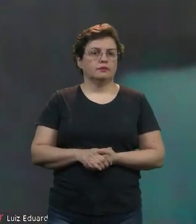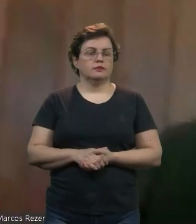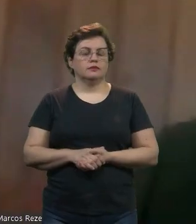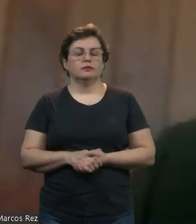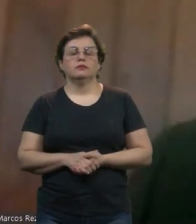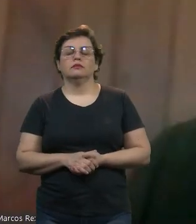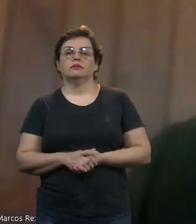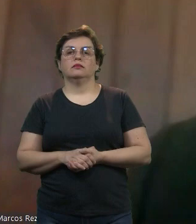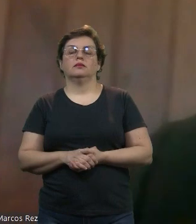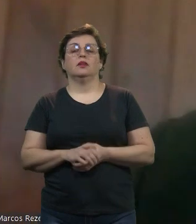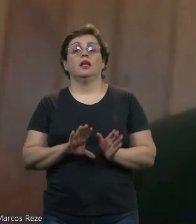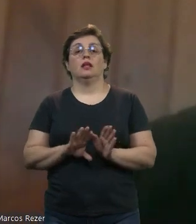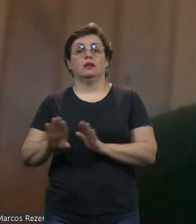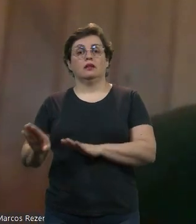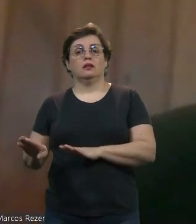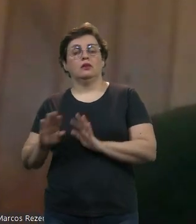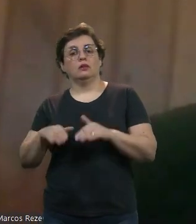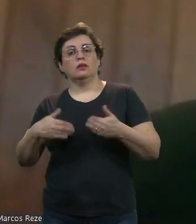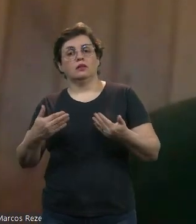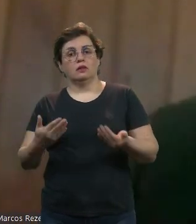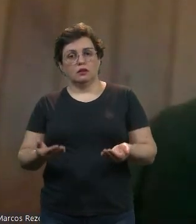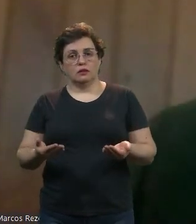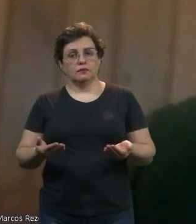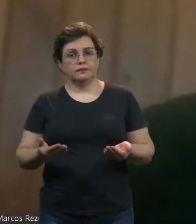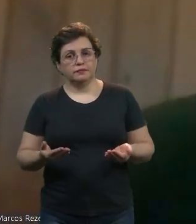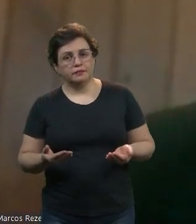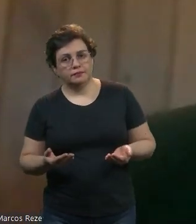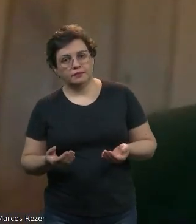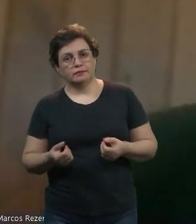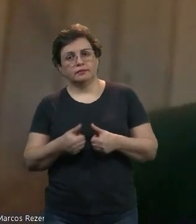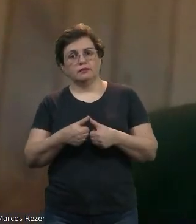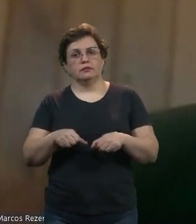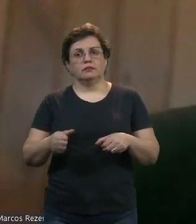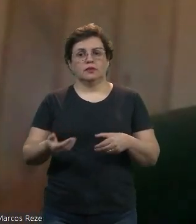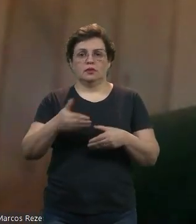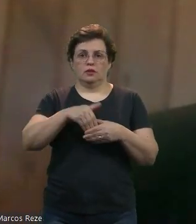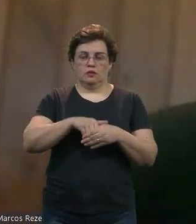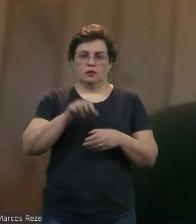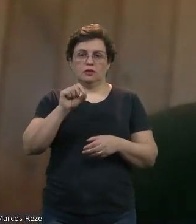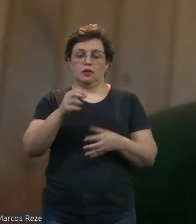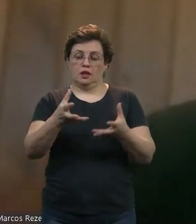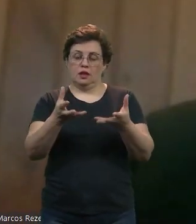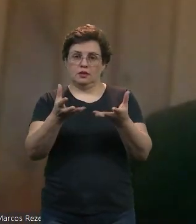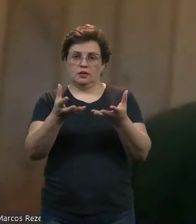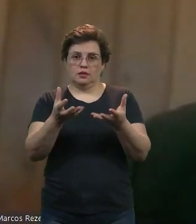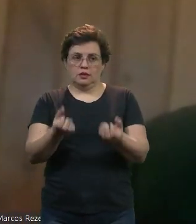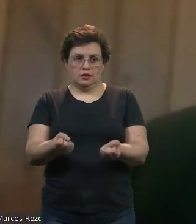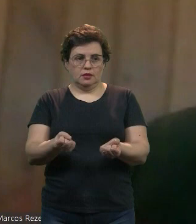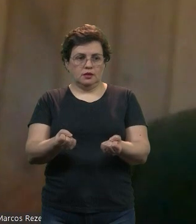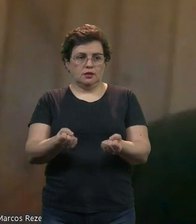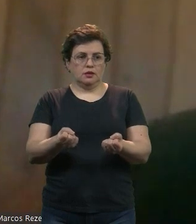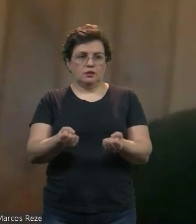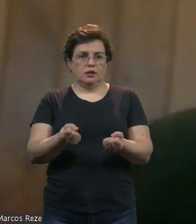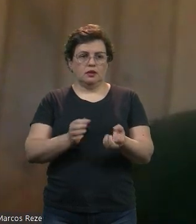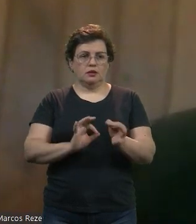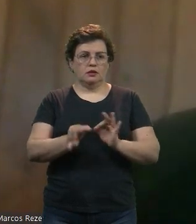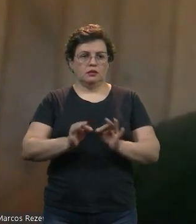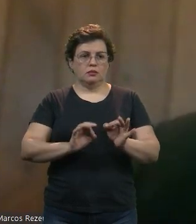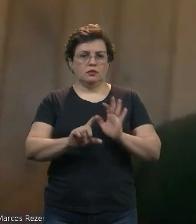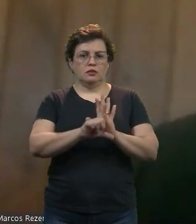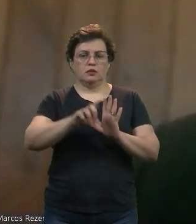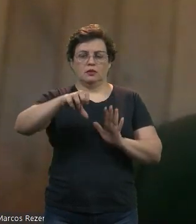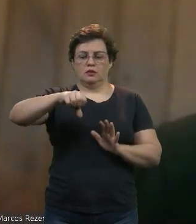Vereador autor declinou, sendo assim, os vereadores que são favoráveis a que o projeto de lei